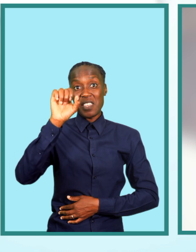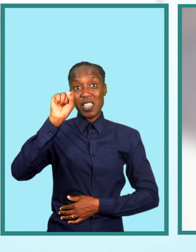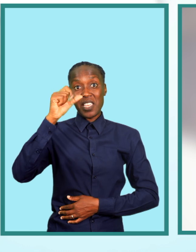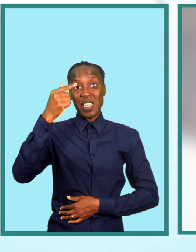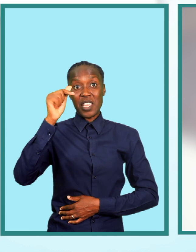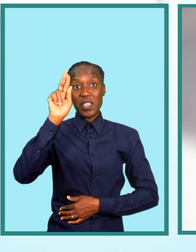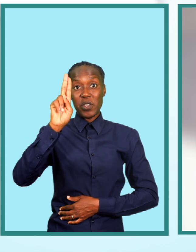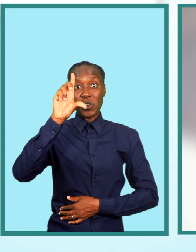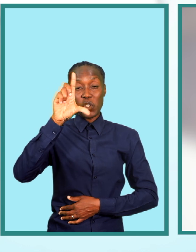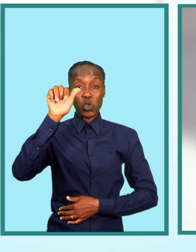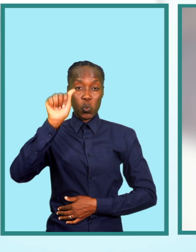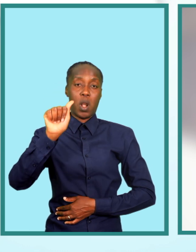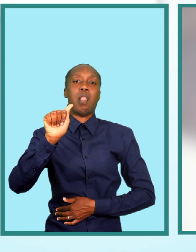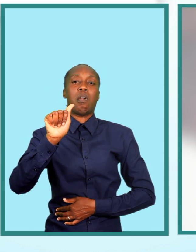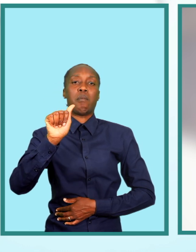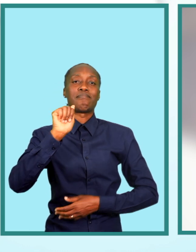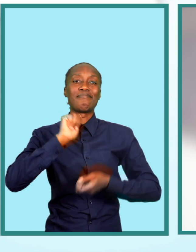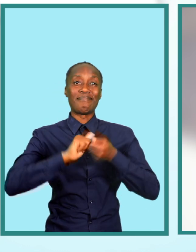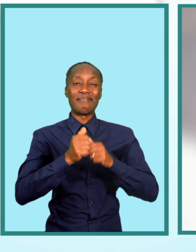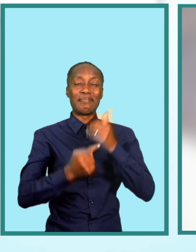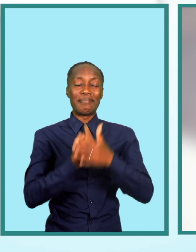E com essa fístula,